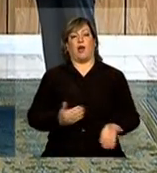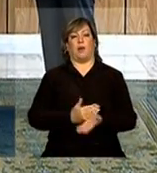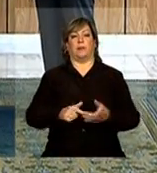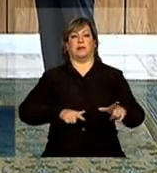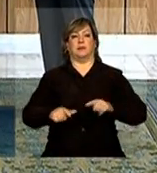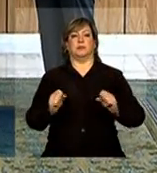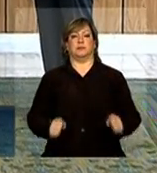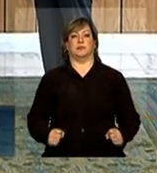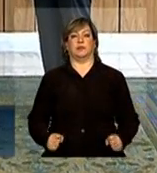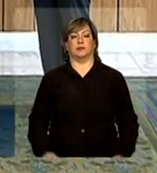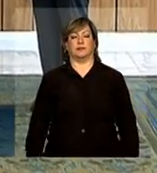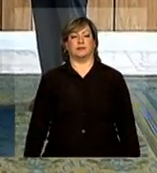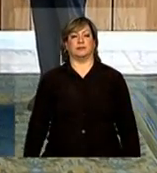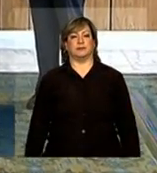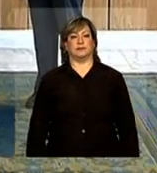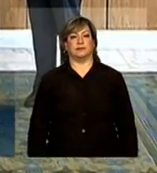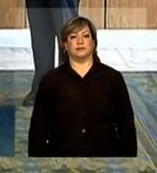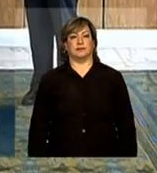de Estado.